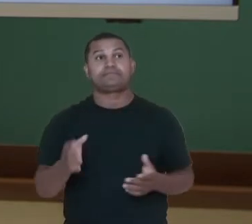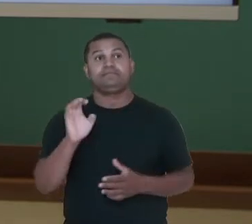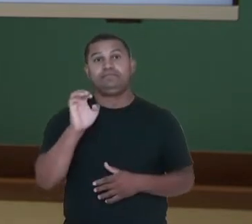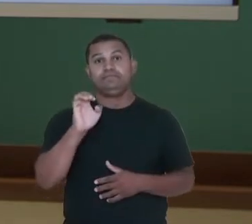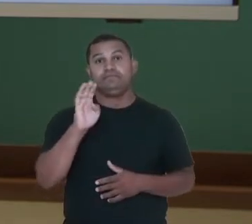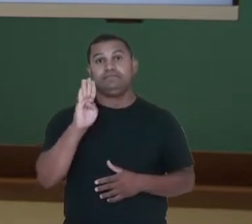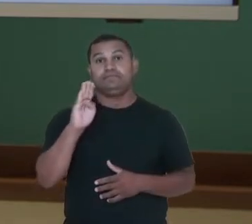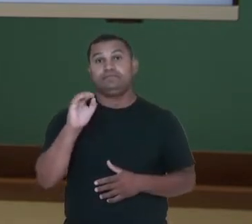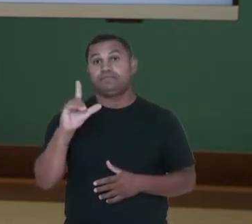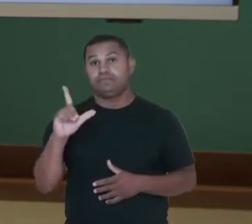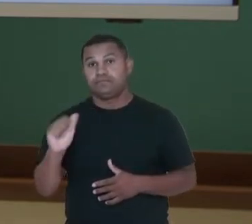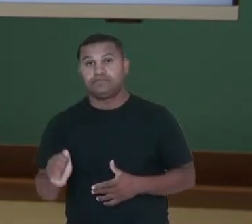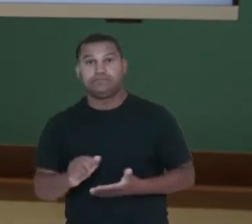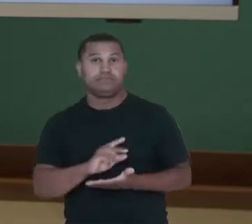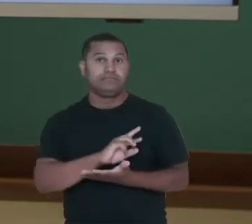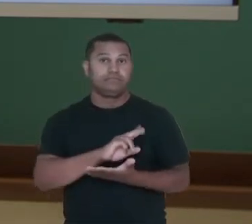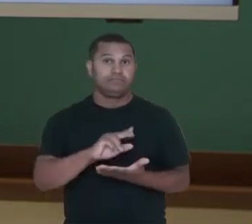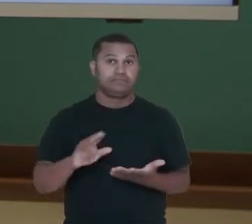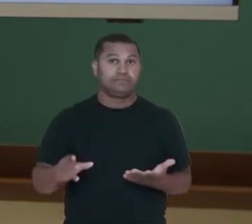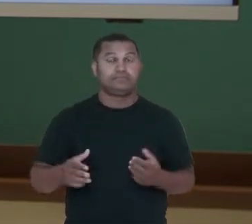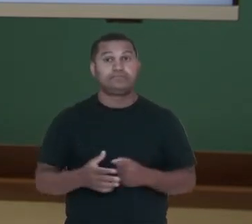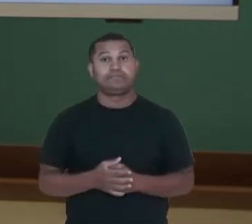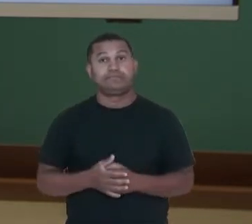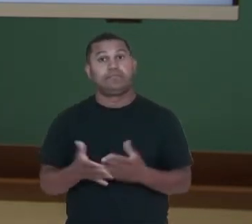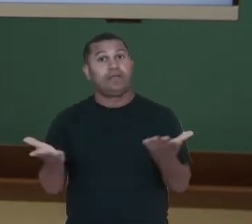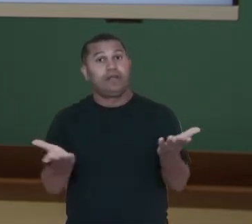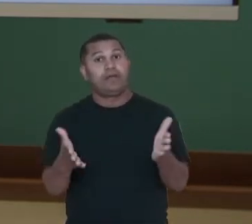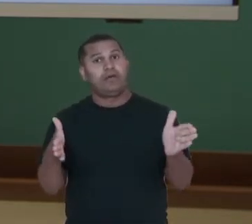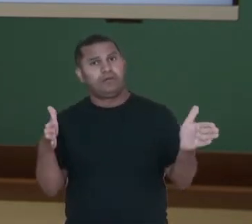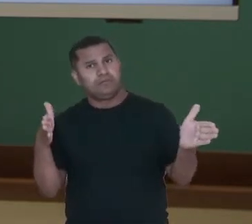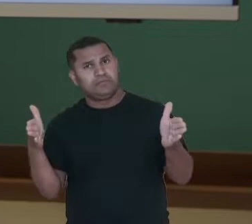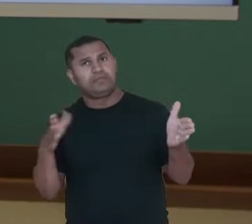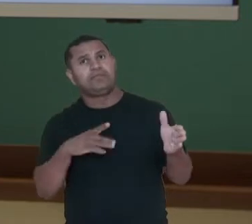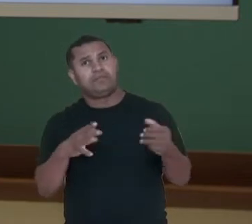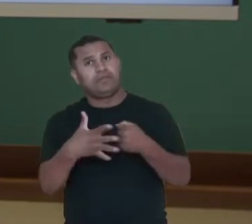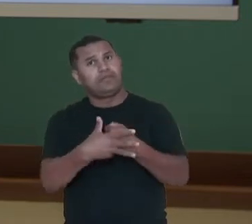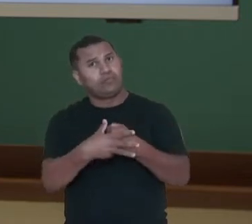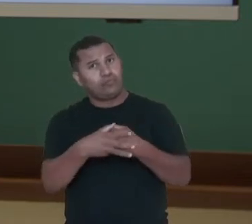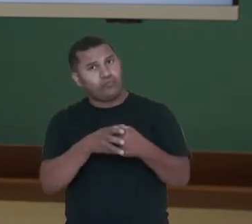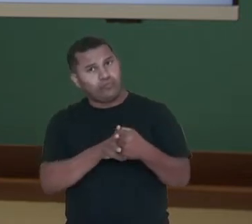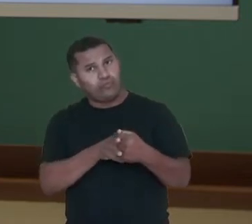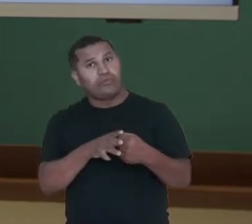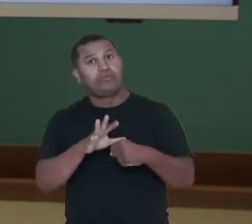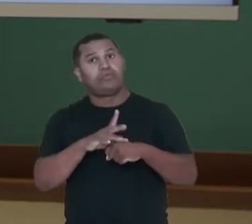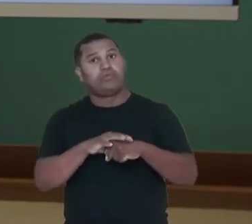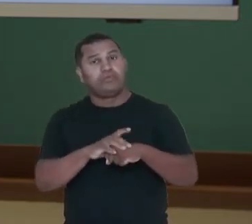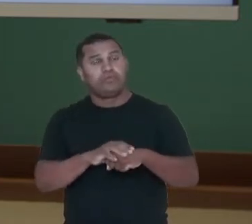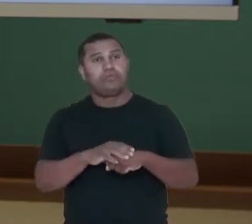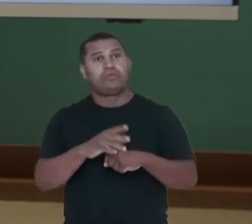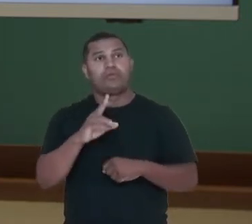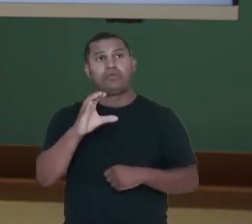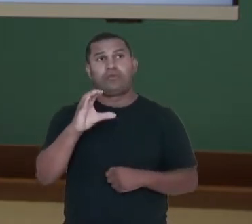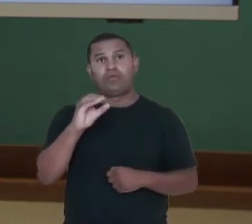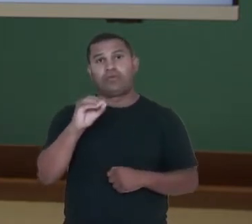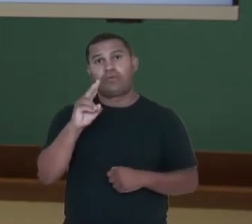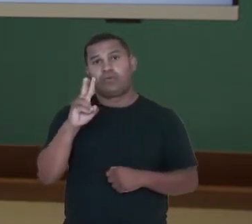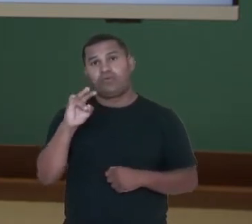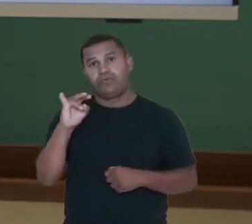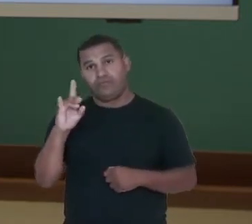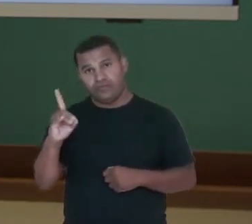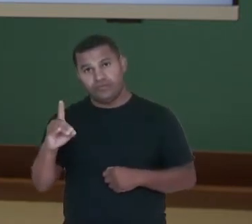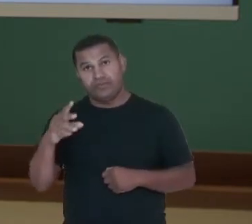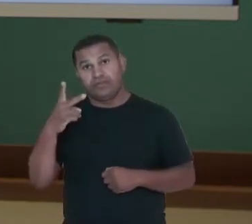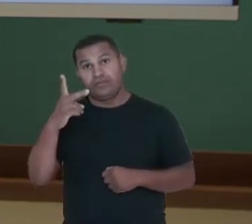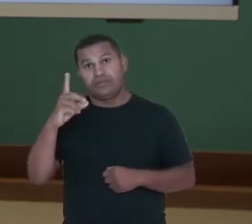emergente, que é o Covid-19, uma doença nova, né? Ela surgiu e virou a